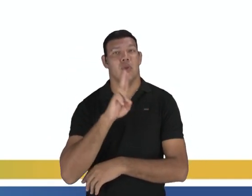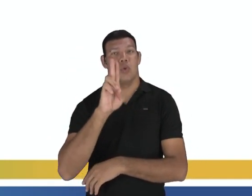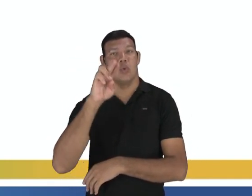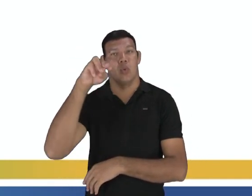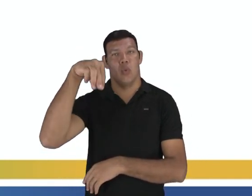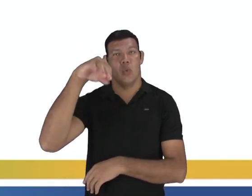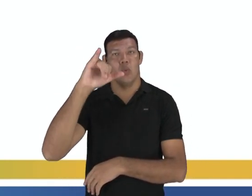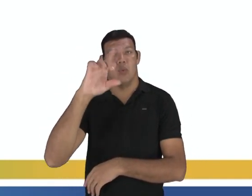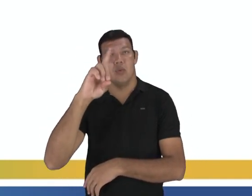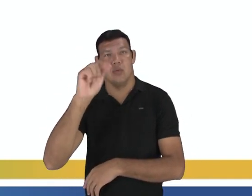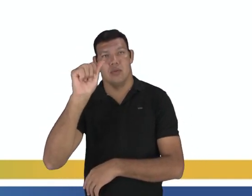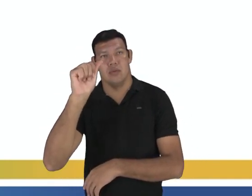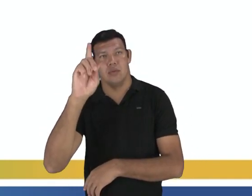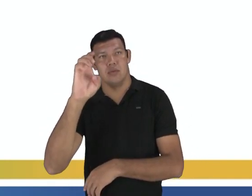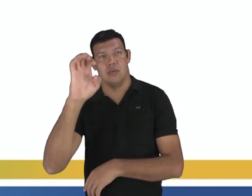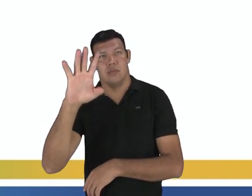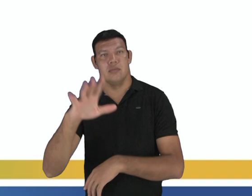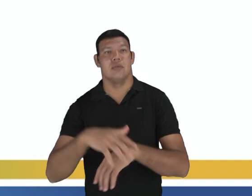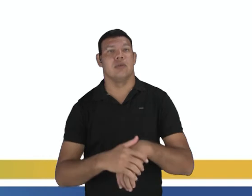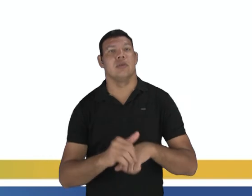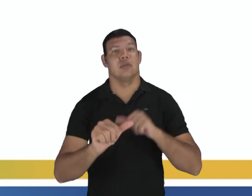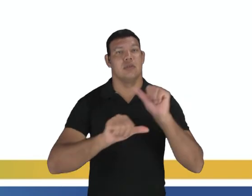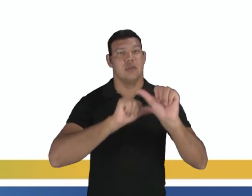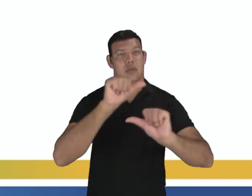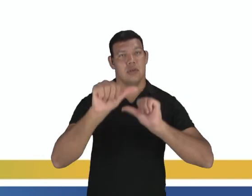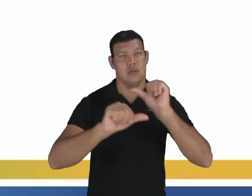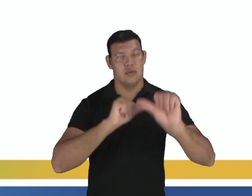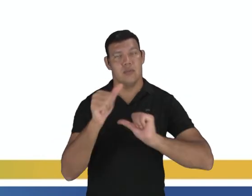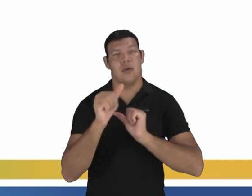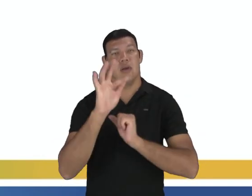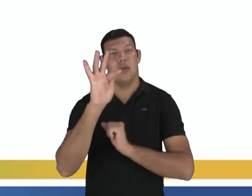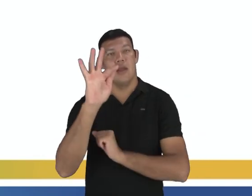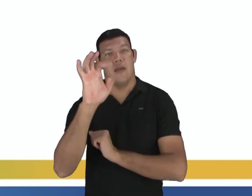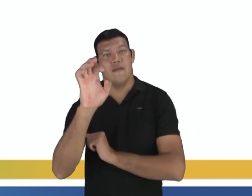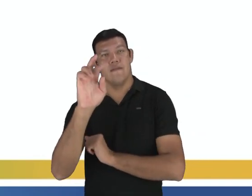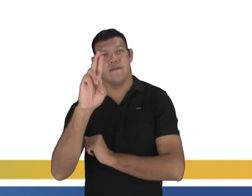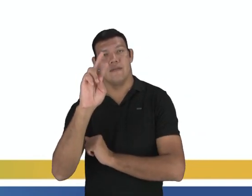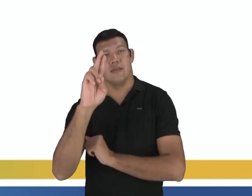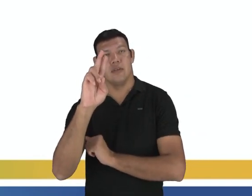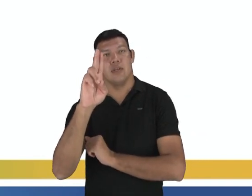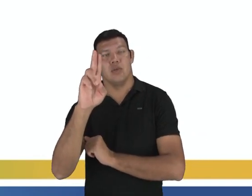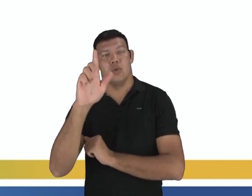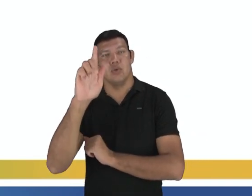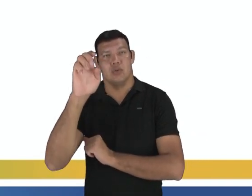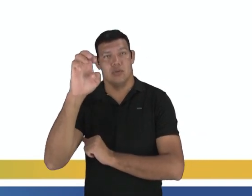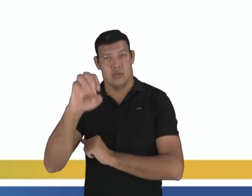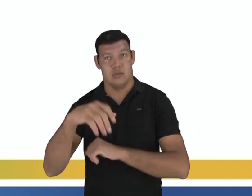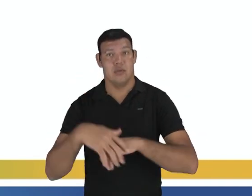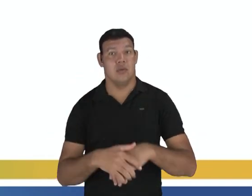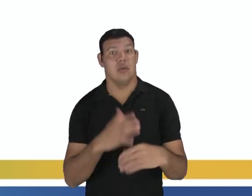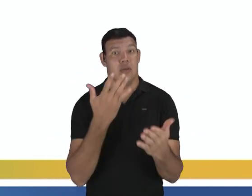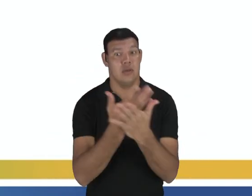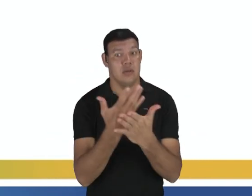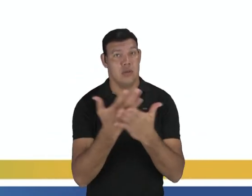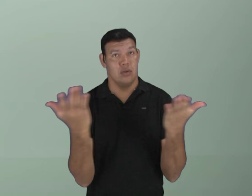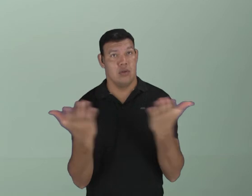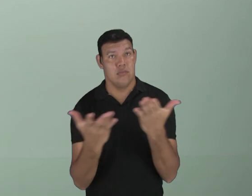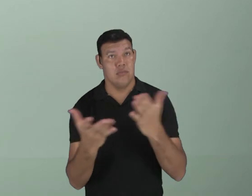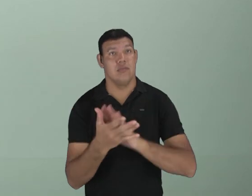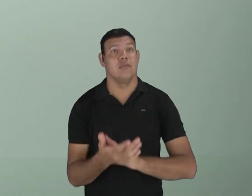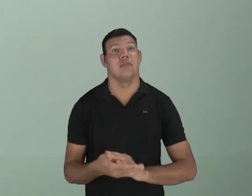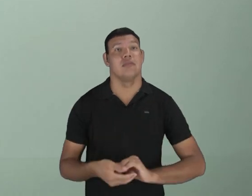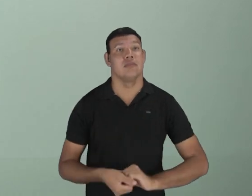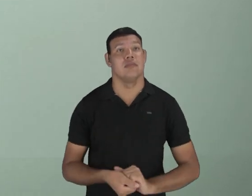a gente vai classificar esses 3 fenômenos, se eles são físicos ou químicos. Então, a gente viu na aula que quando a gente